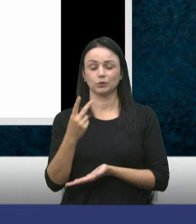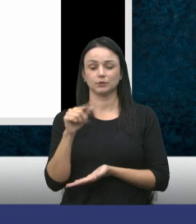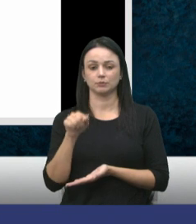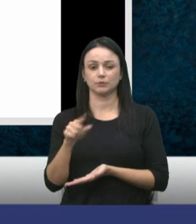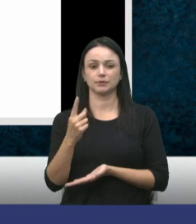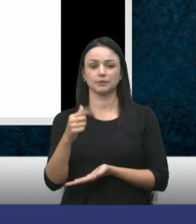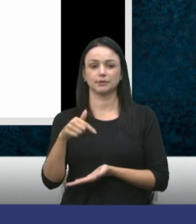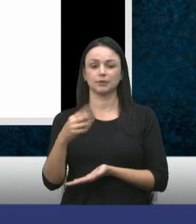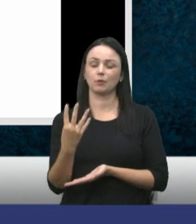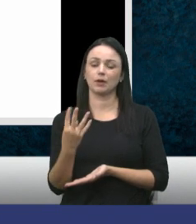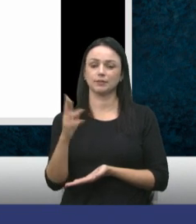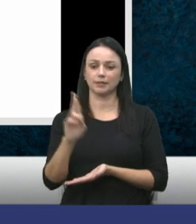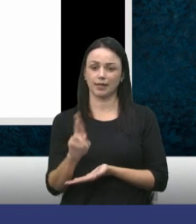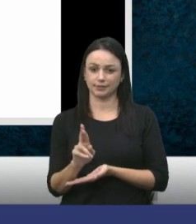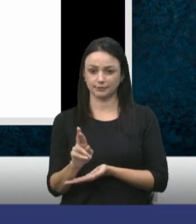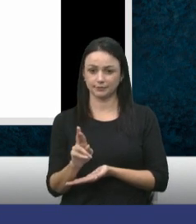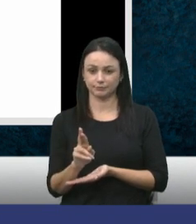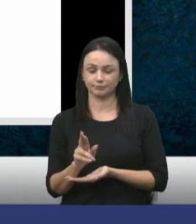43.412.174,